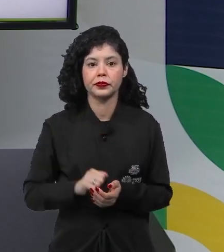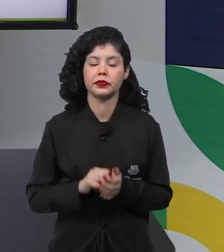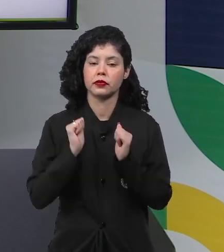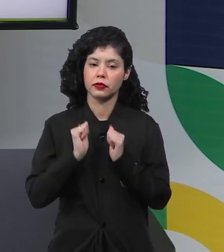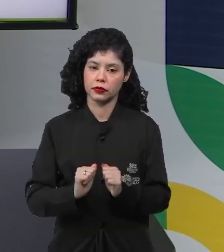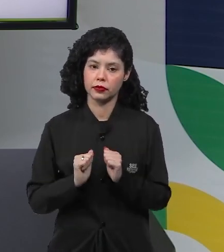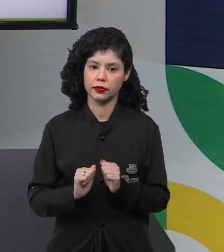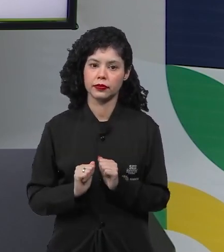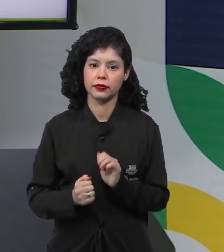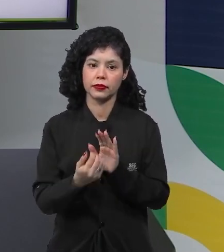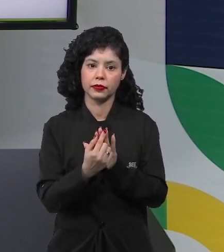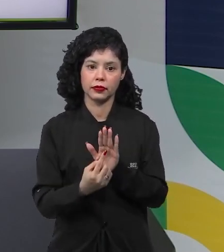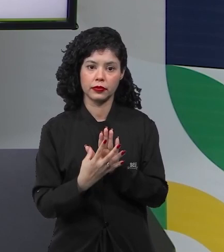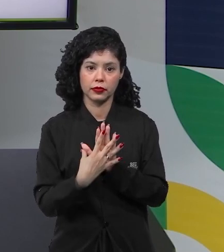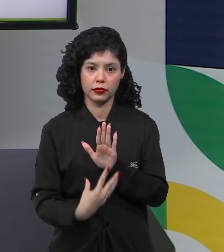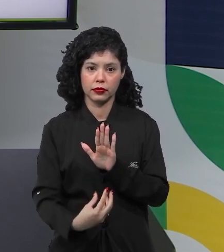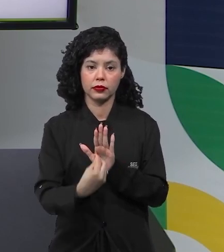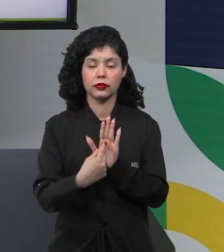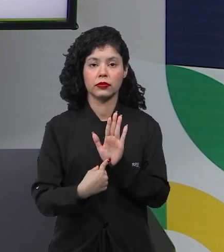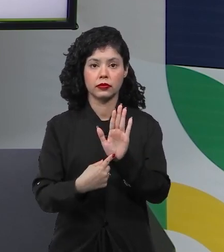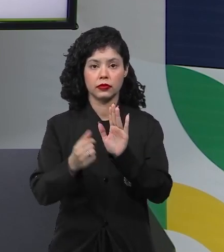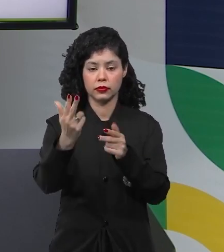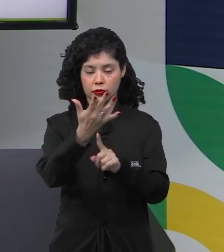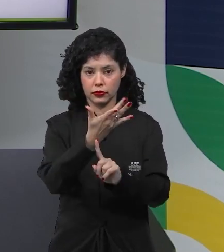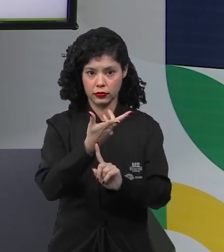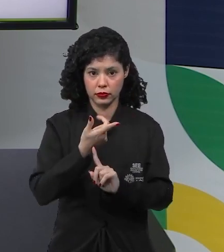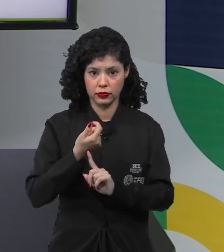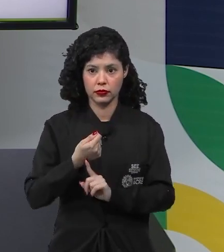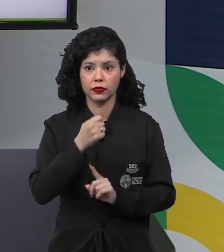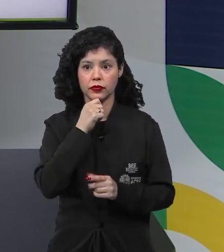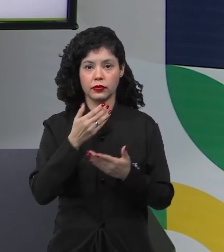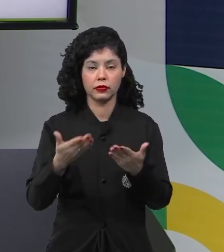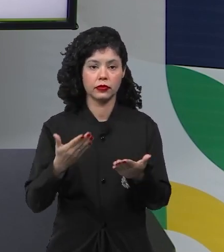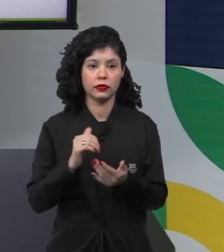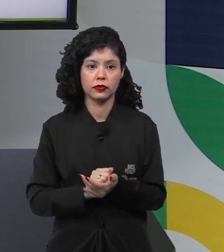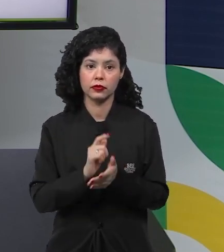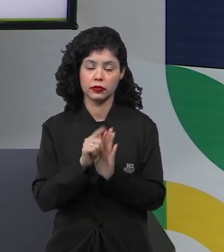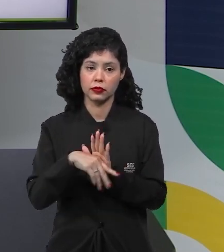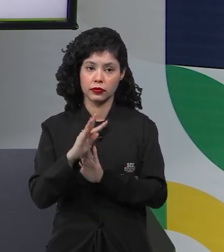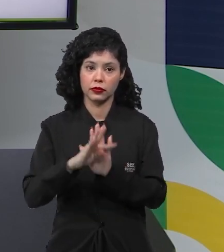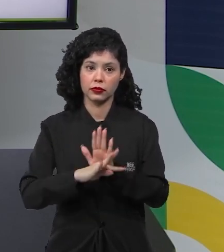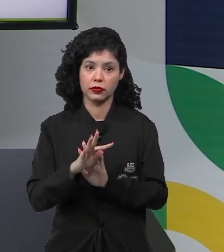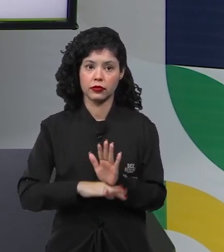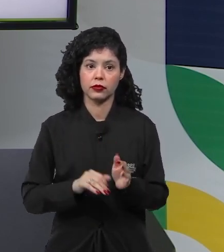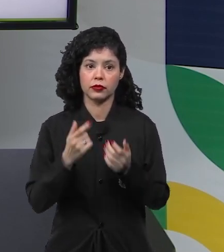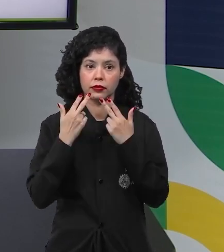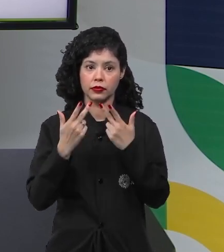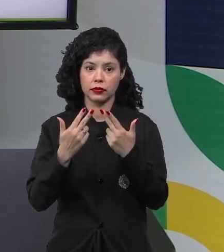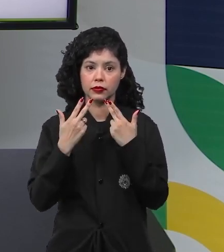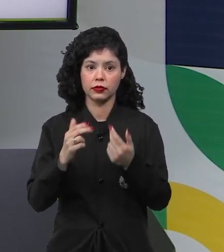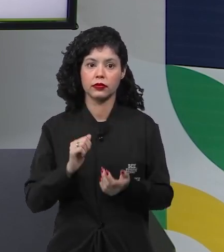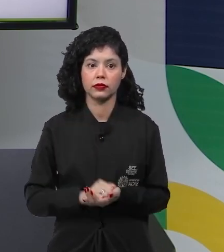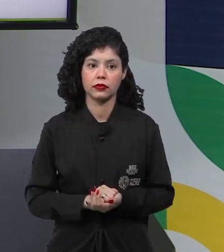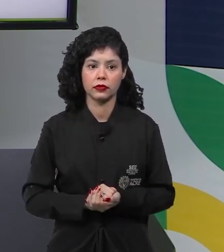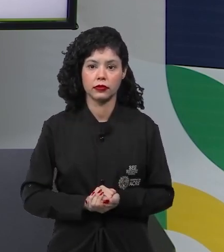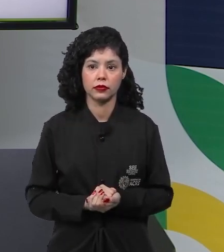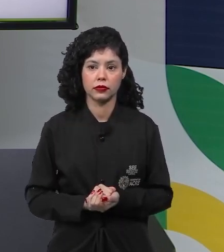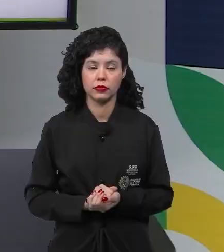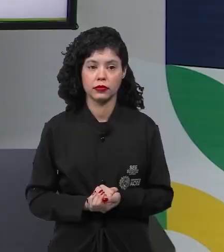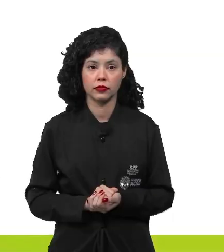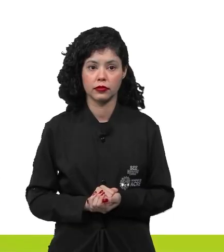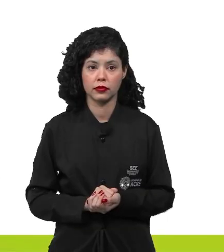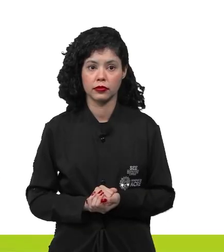o que aconteceu ou o que está acontecendo, e esse é o gênero textual notícia. Vamos ao